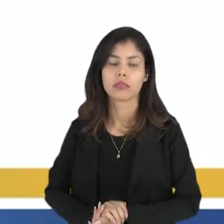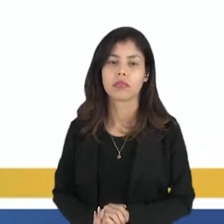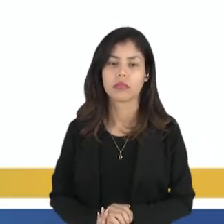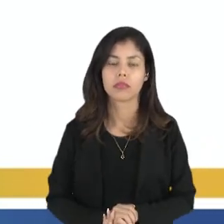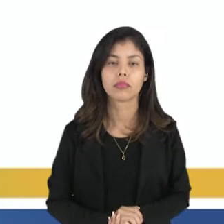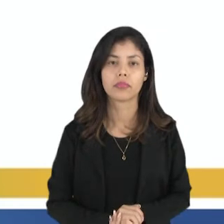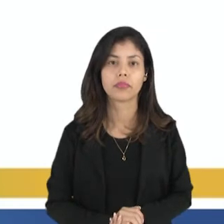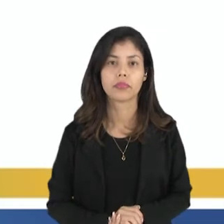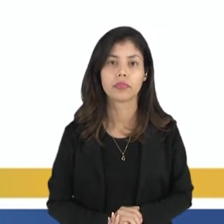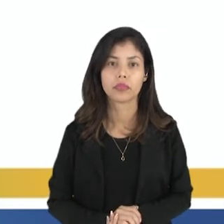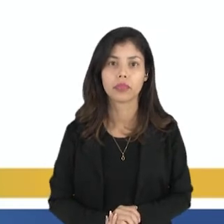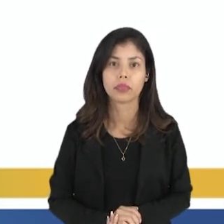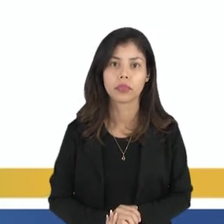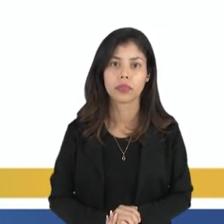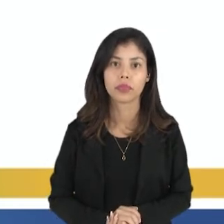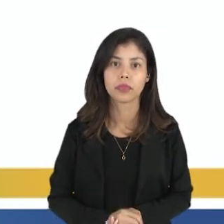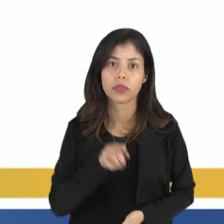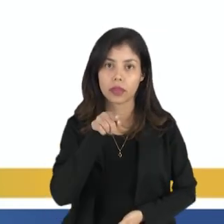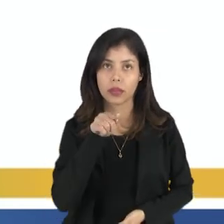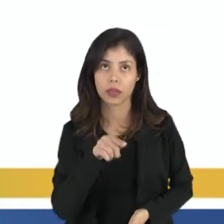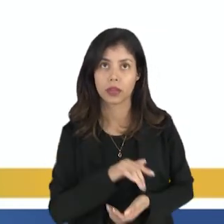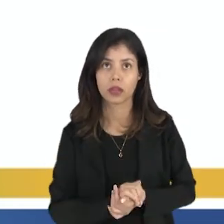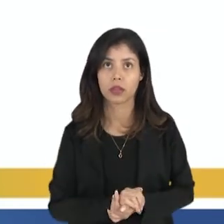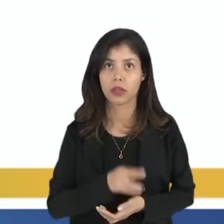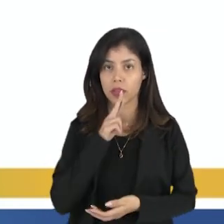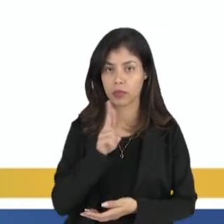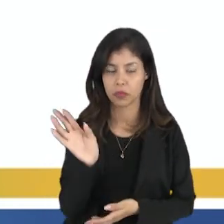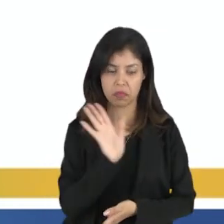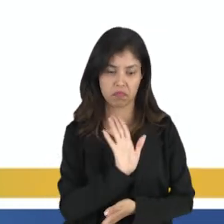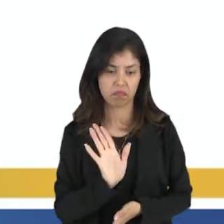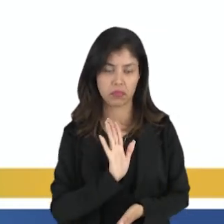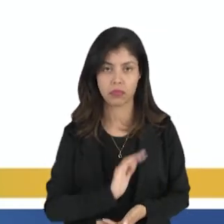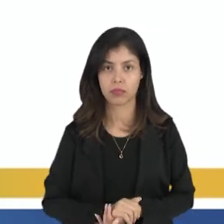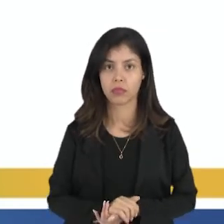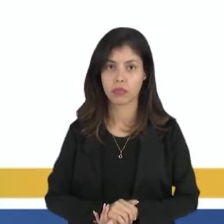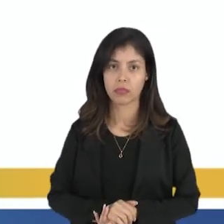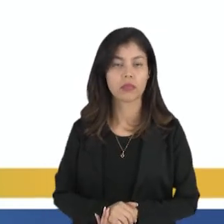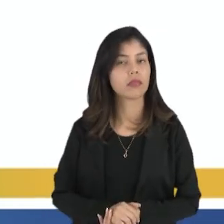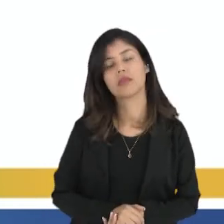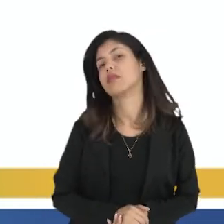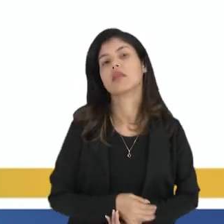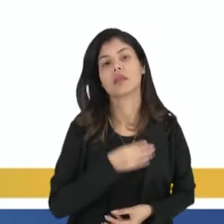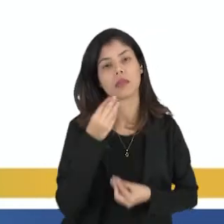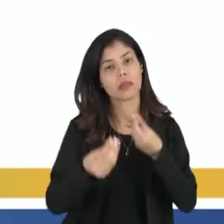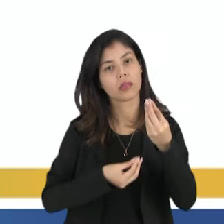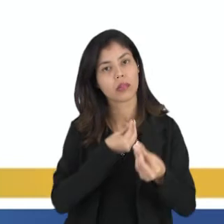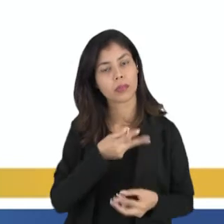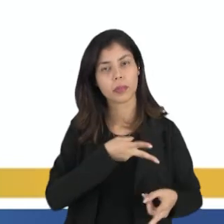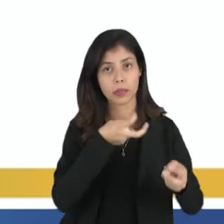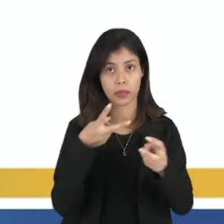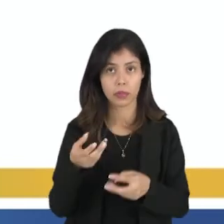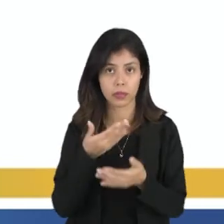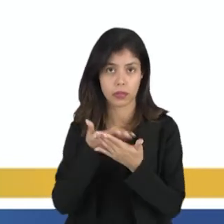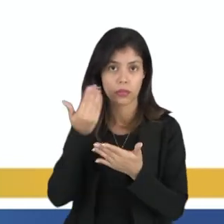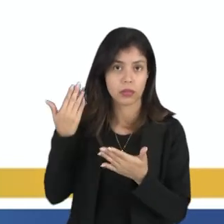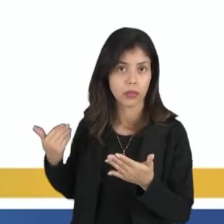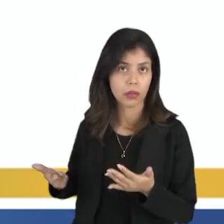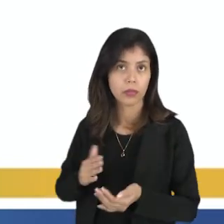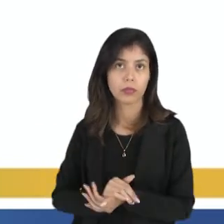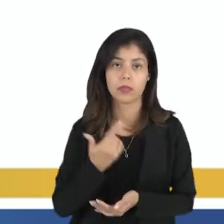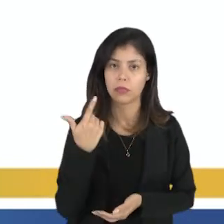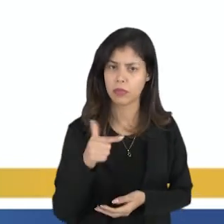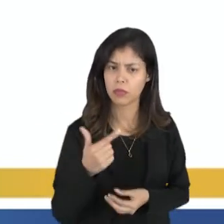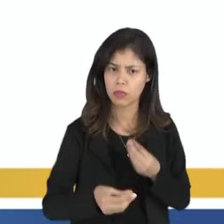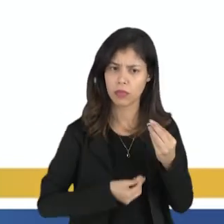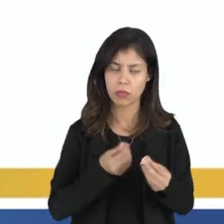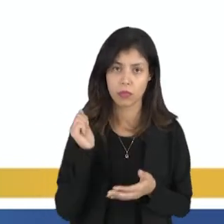você coloque isso no chão. E aí ela já nem mais responde. E como eu mencionei anteriormente, não